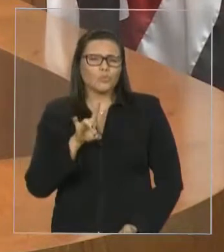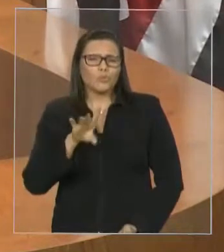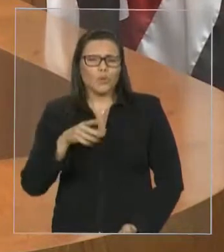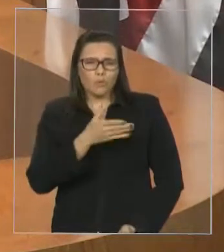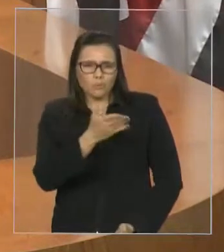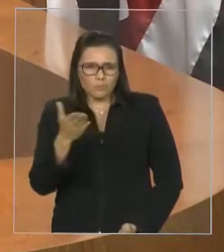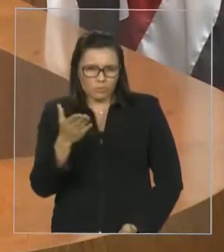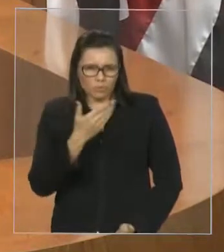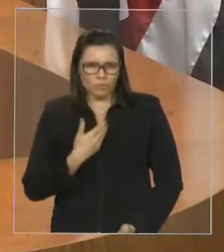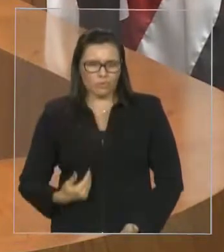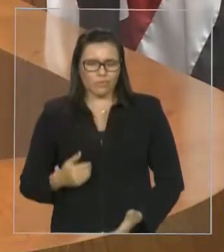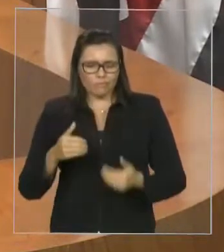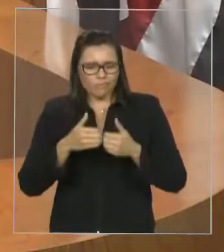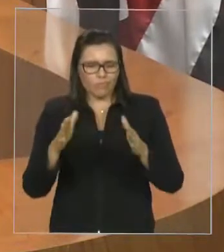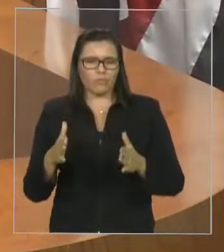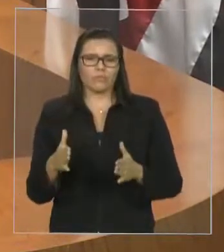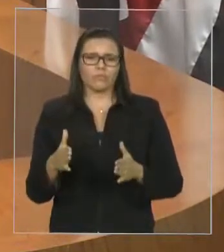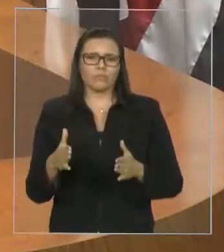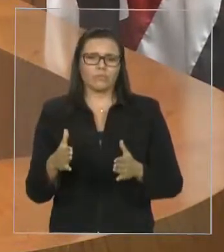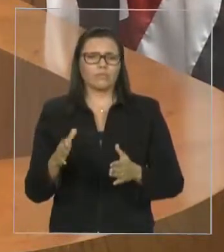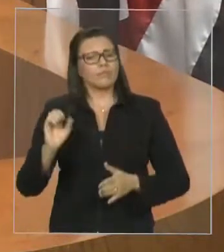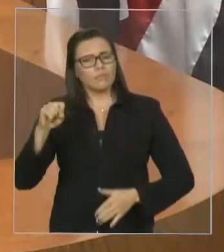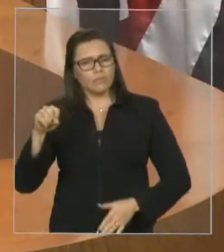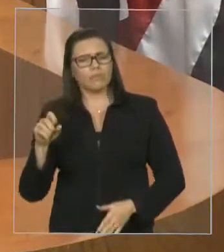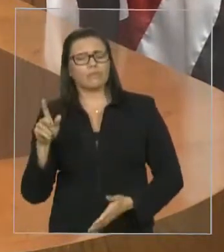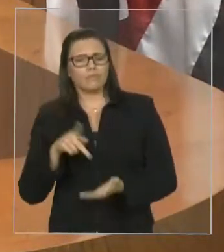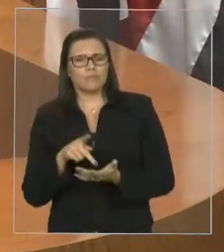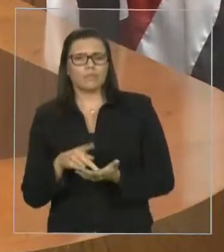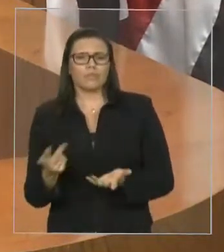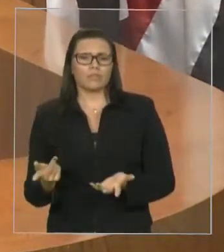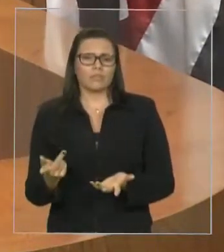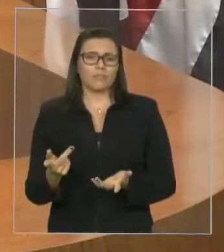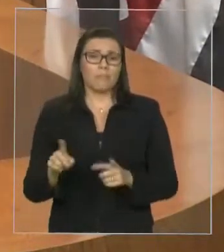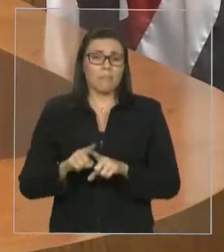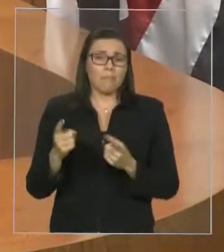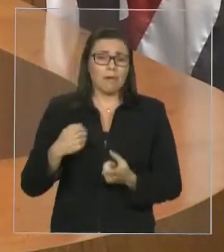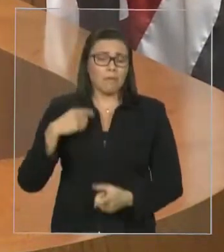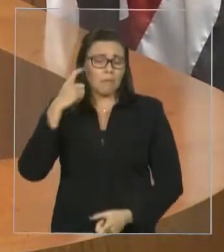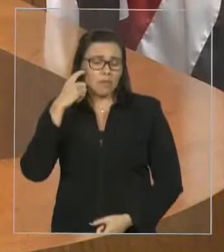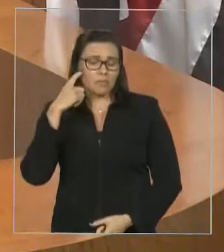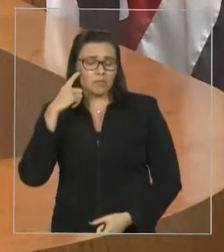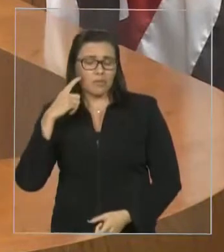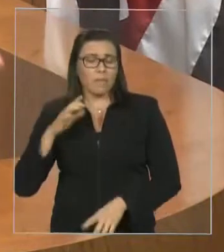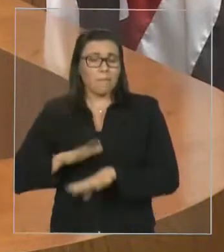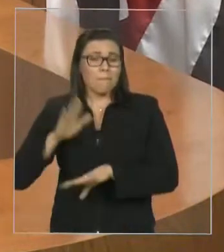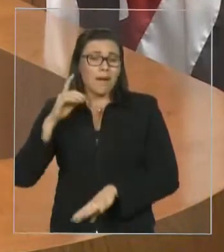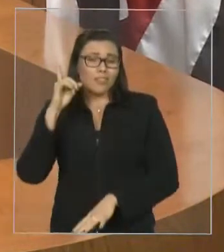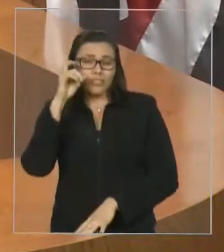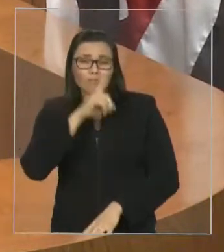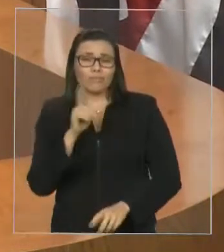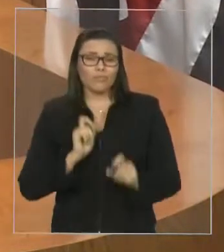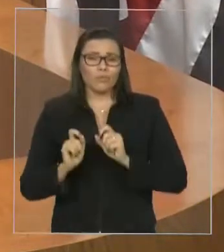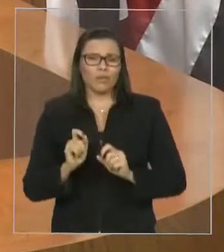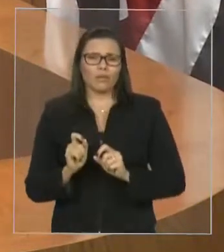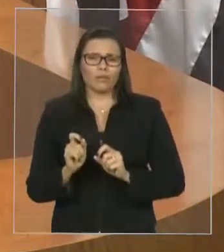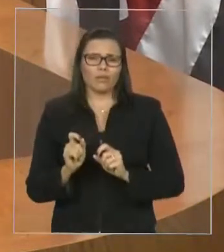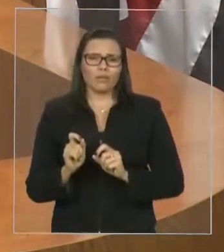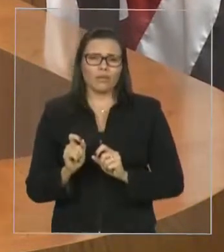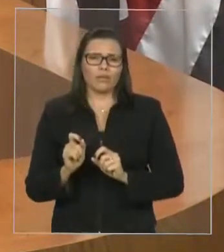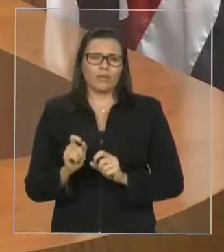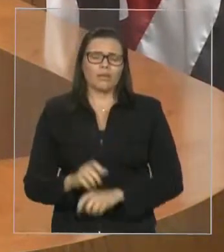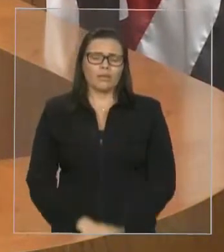difícil é manter o hospital funcionando. E o governador Flávio Dino vem enfrentando esse desafio, abrindo novos hospitais